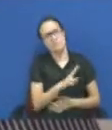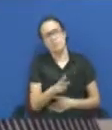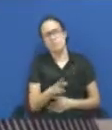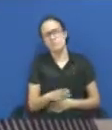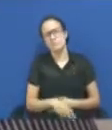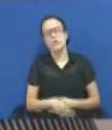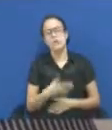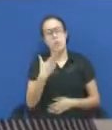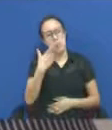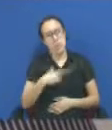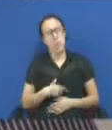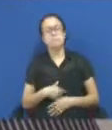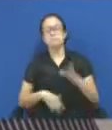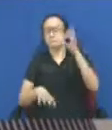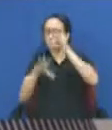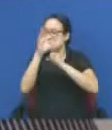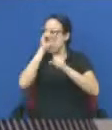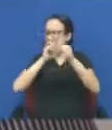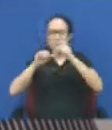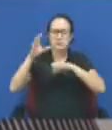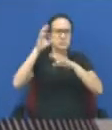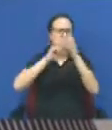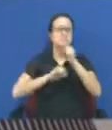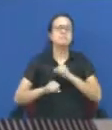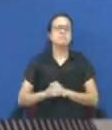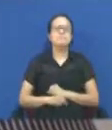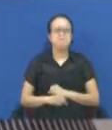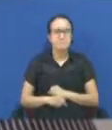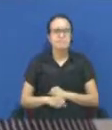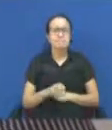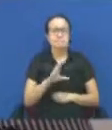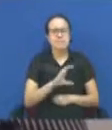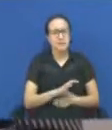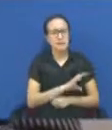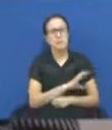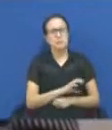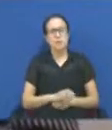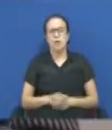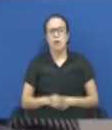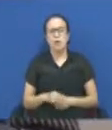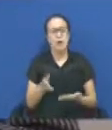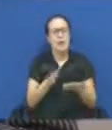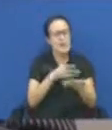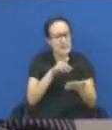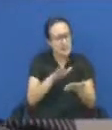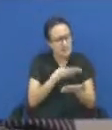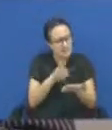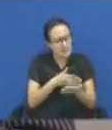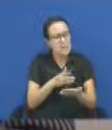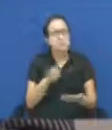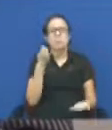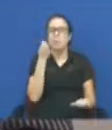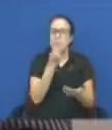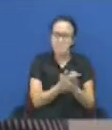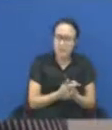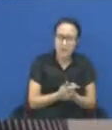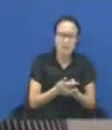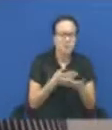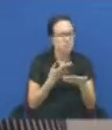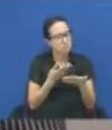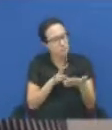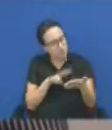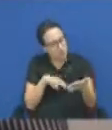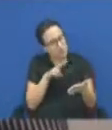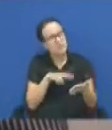aprendizado na religião católica a ele. Estudei muitos dos livros que ele fez. E assim, eu queria agradecer,